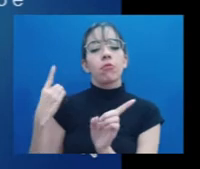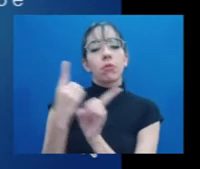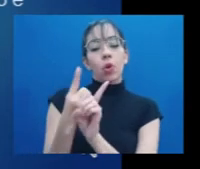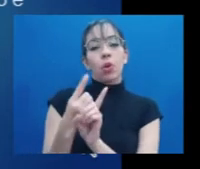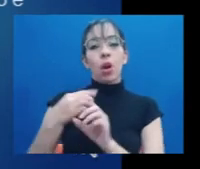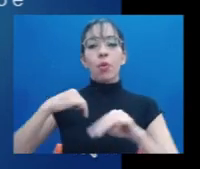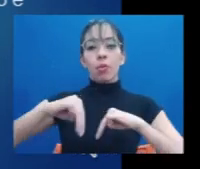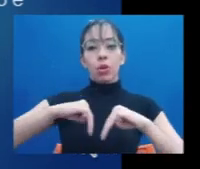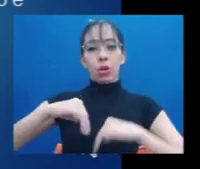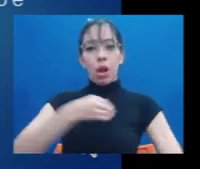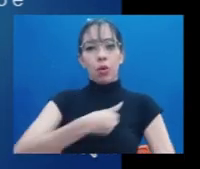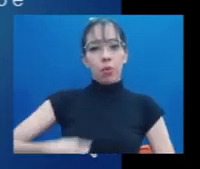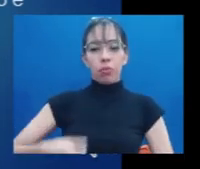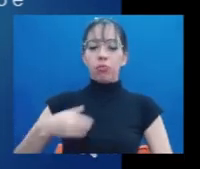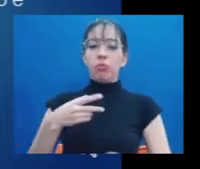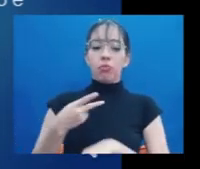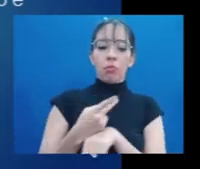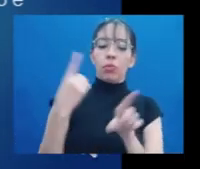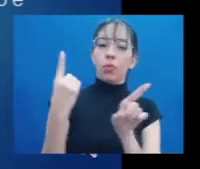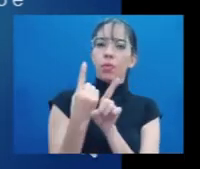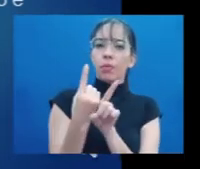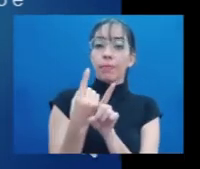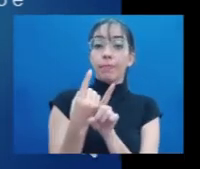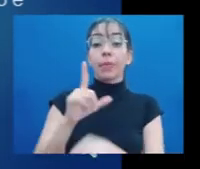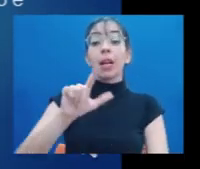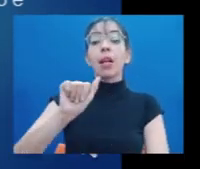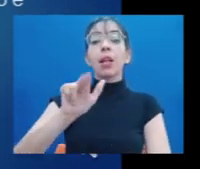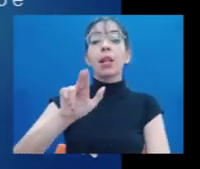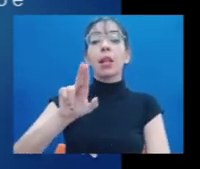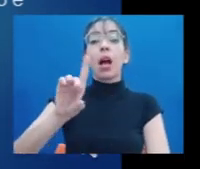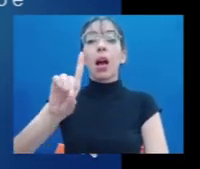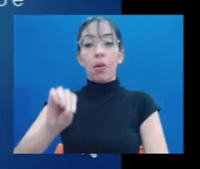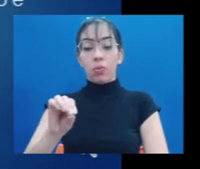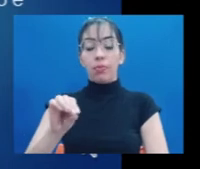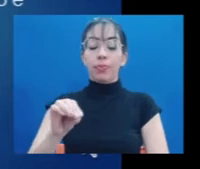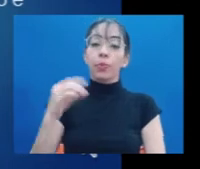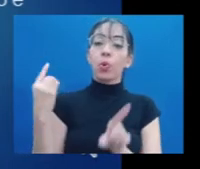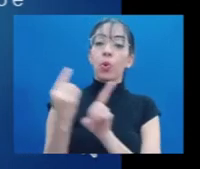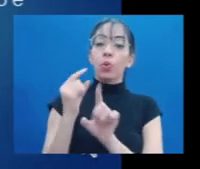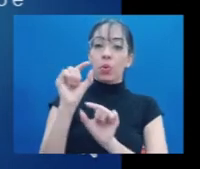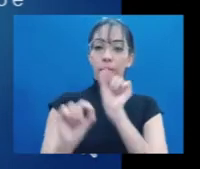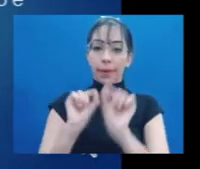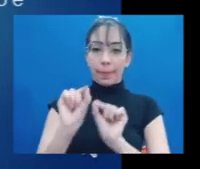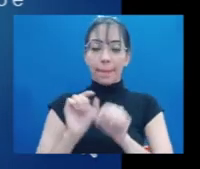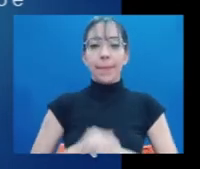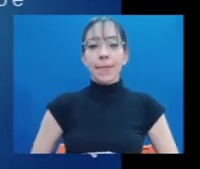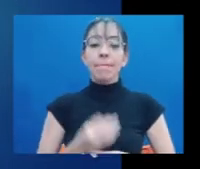Bem, para isso tem uma investigação e houve um relatório final ali do Ministério Público que o laudo concluiu